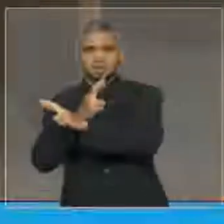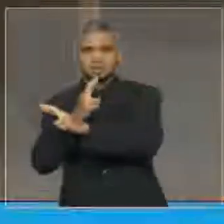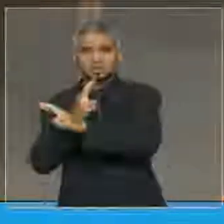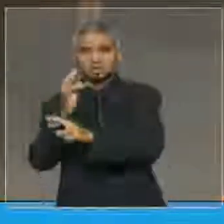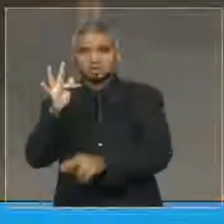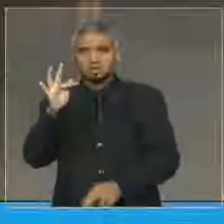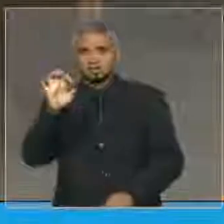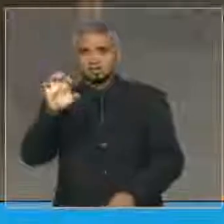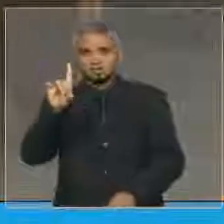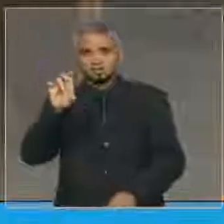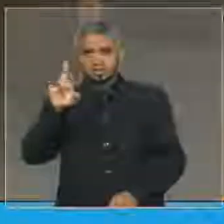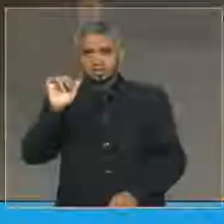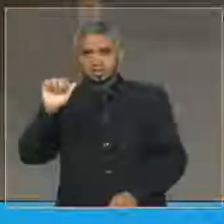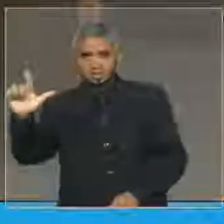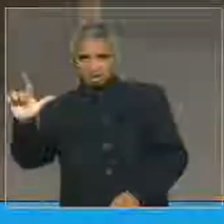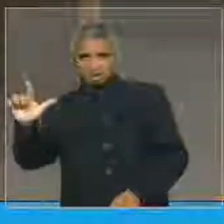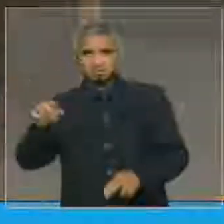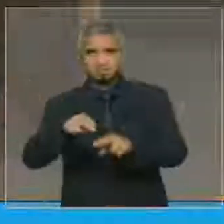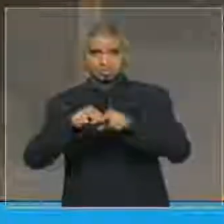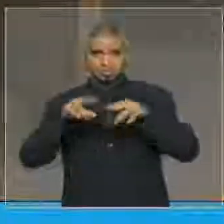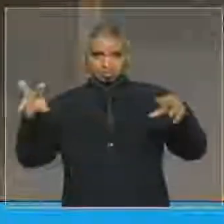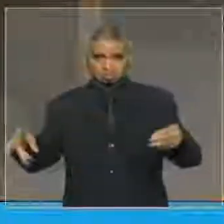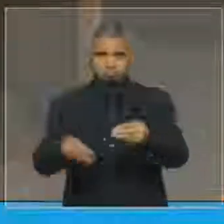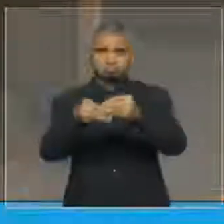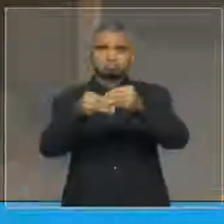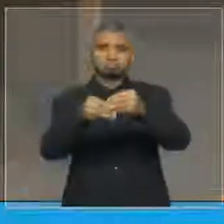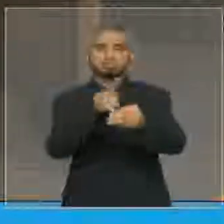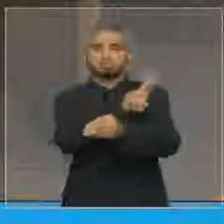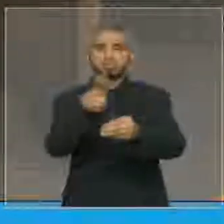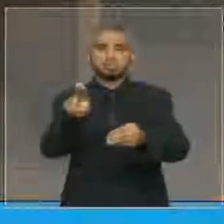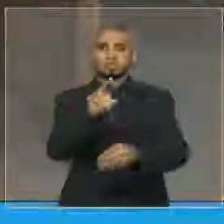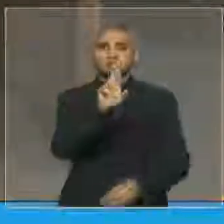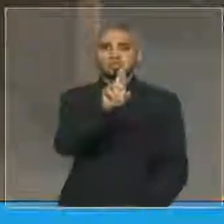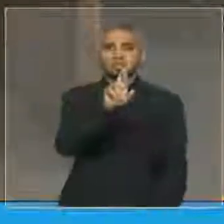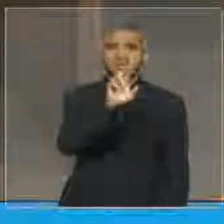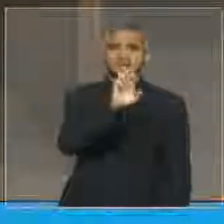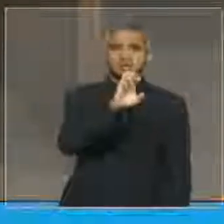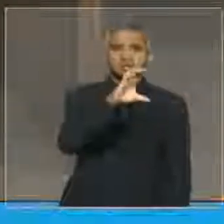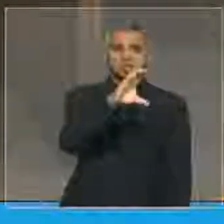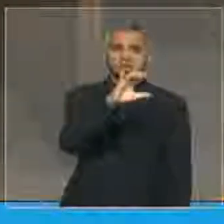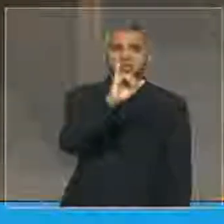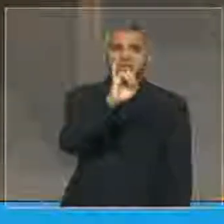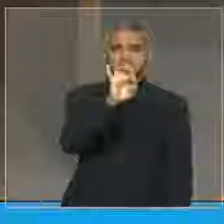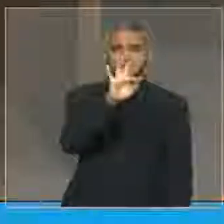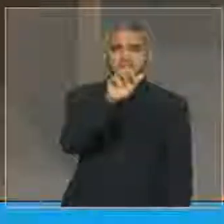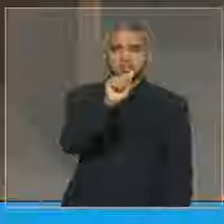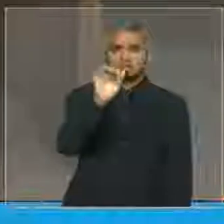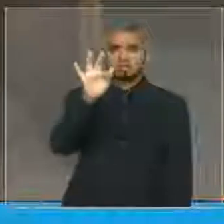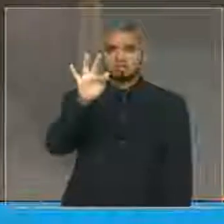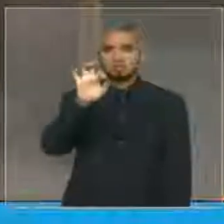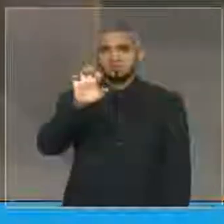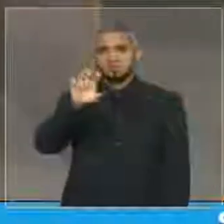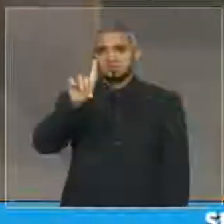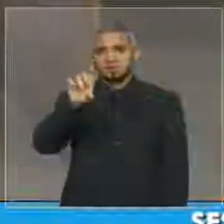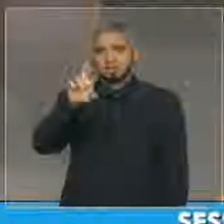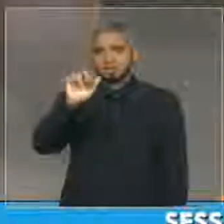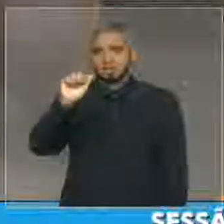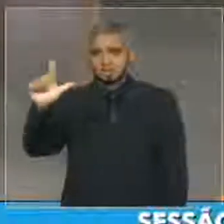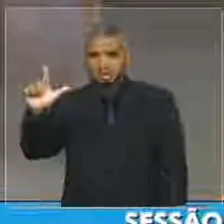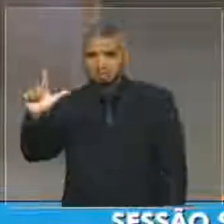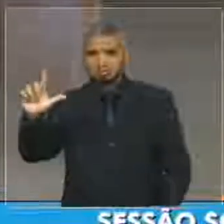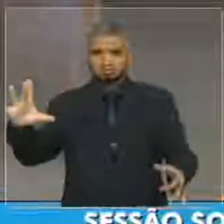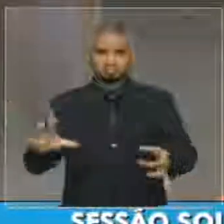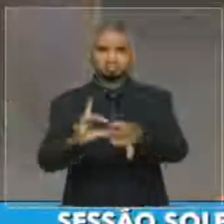do Brasil, muito apropriadamente. Um processo ímpar no mundo, em